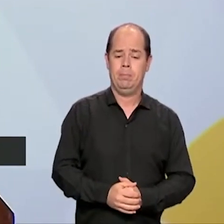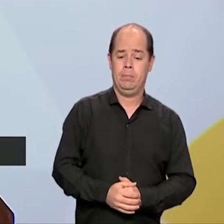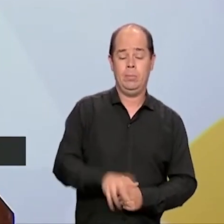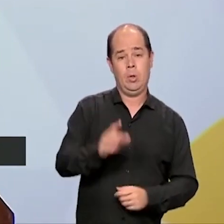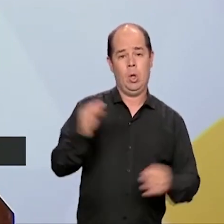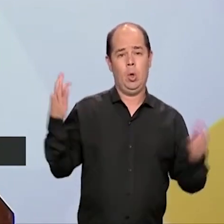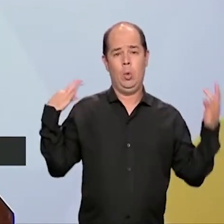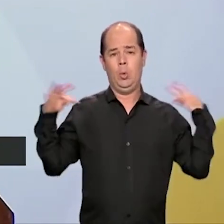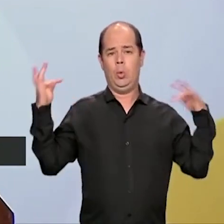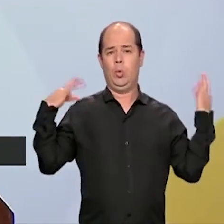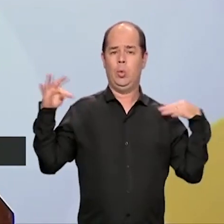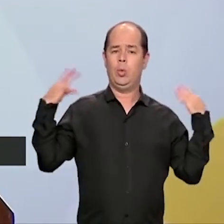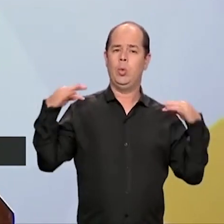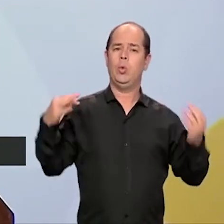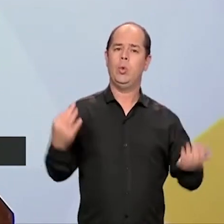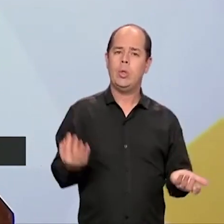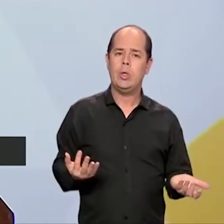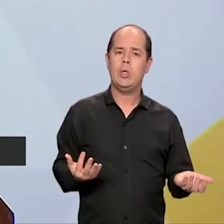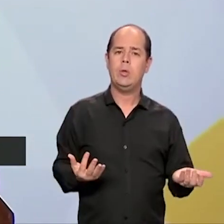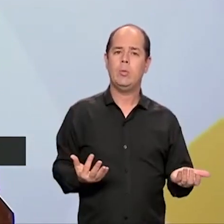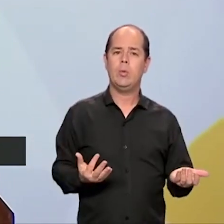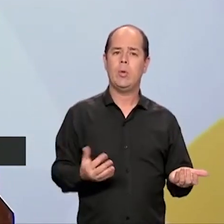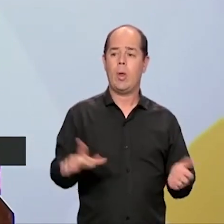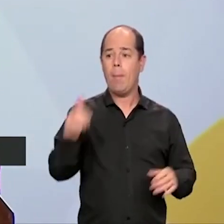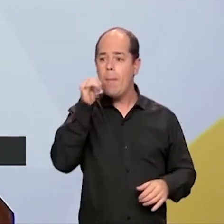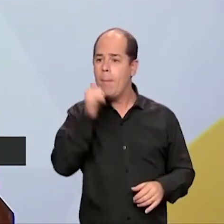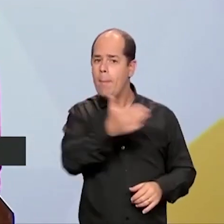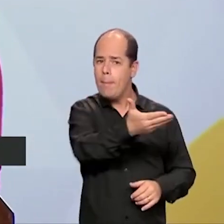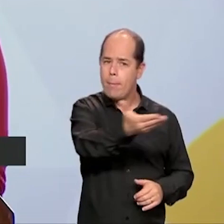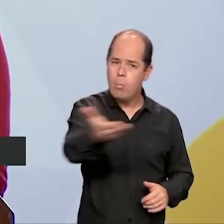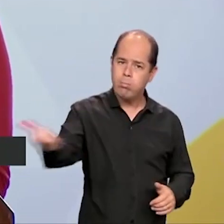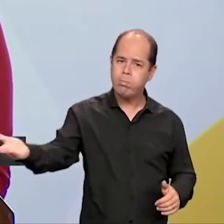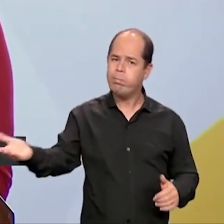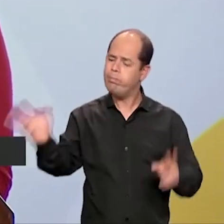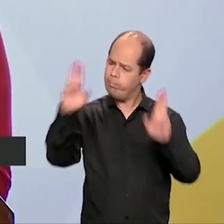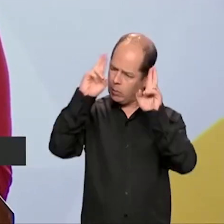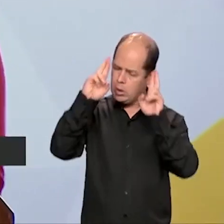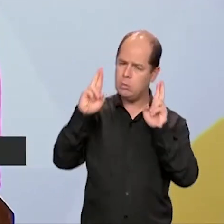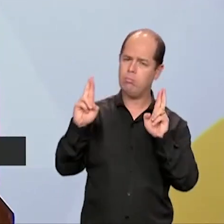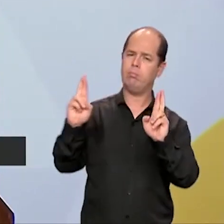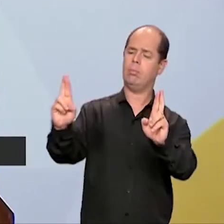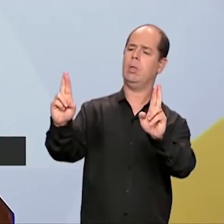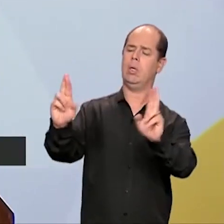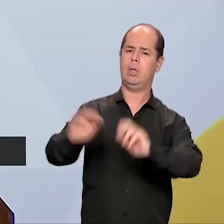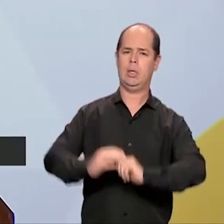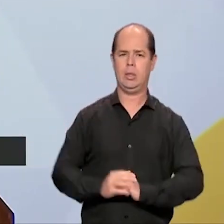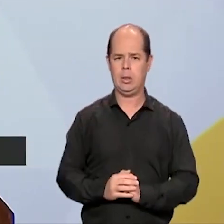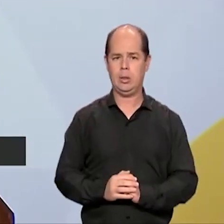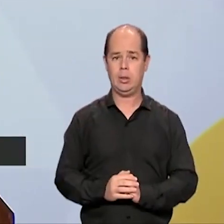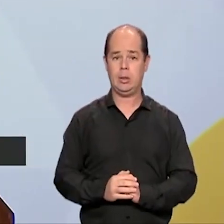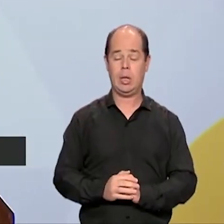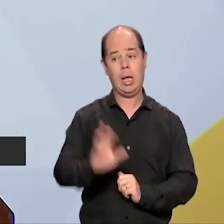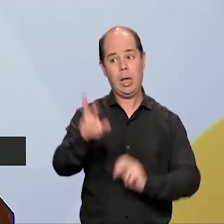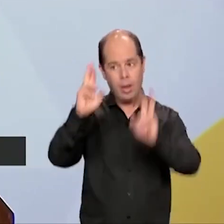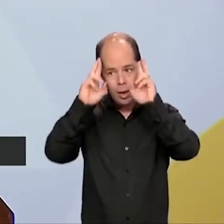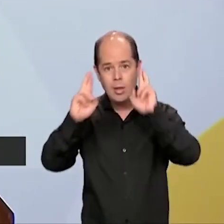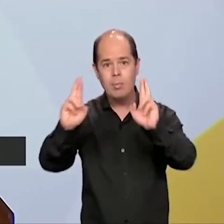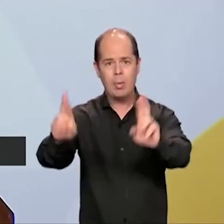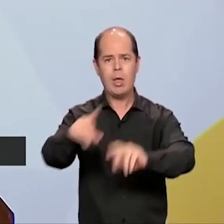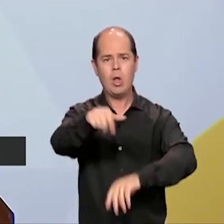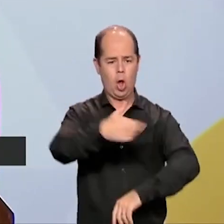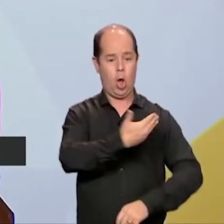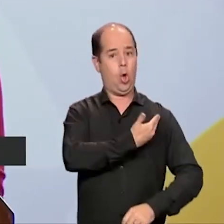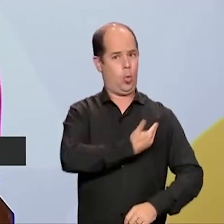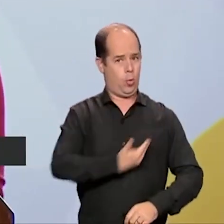Um turismo que respeita as mulheres. Falando em respeito, nós estamos num governo que